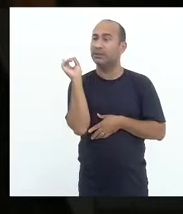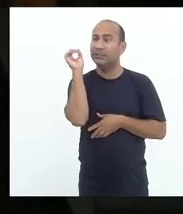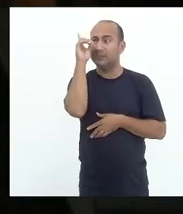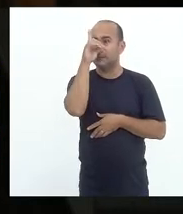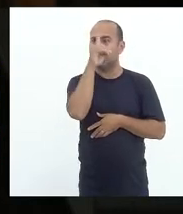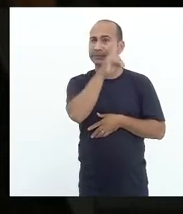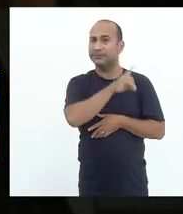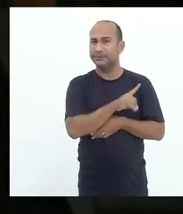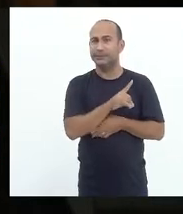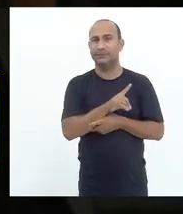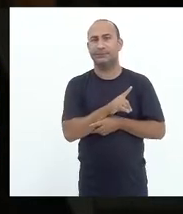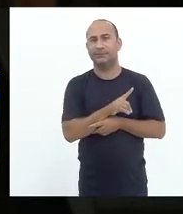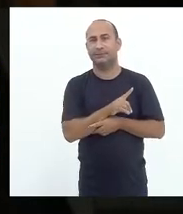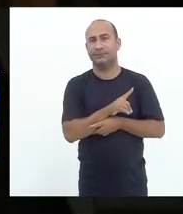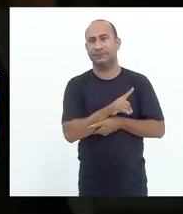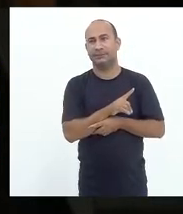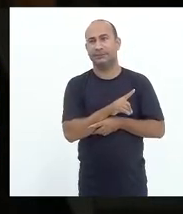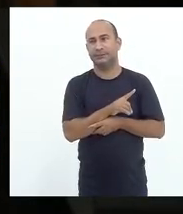inviável